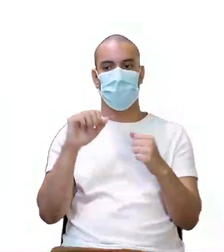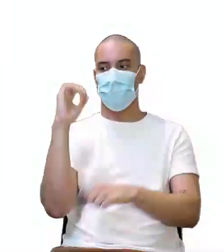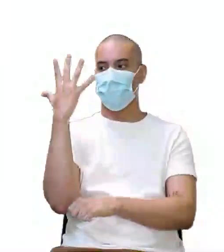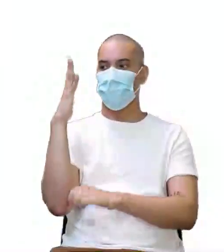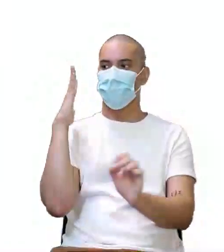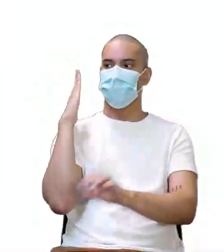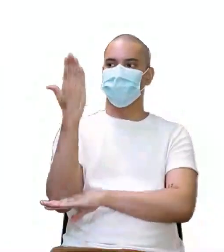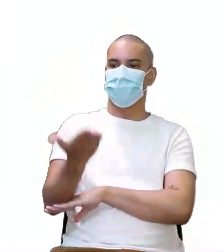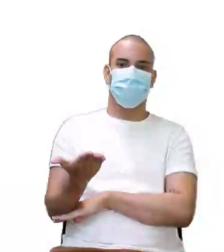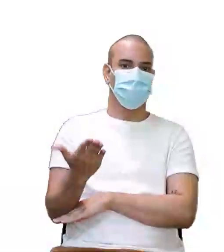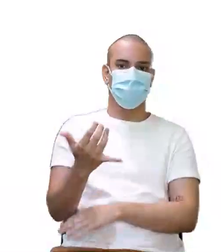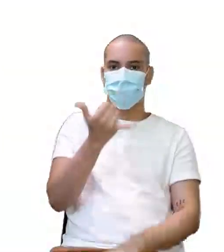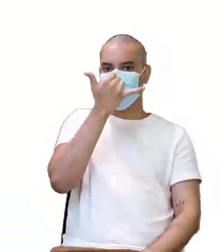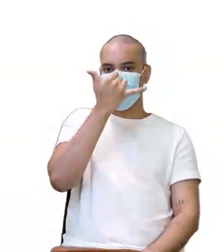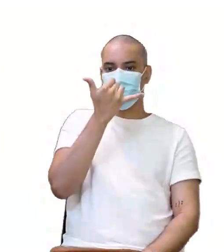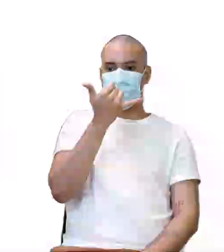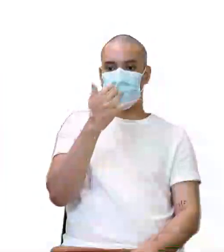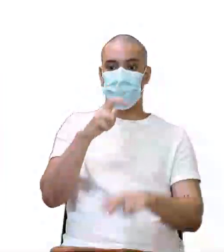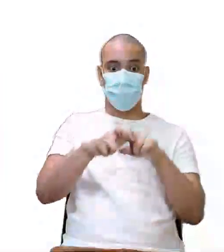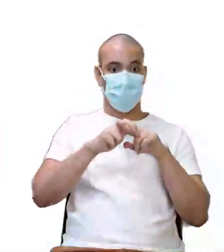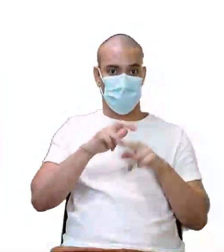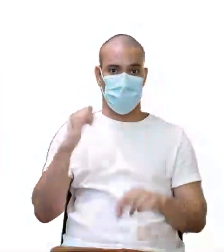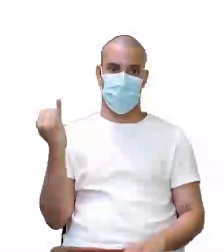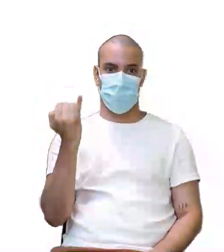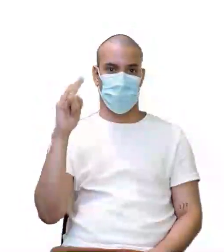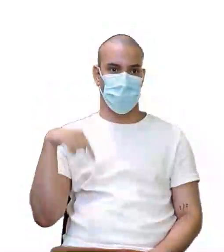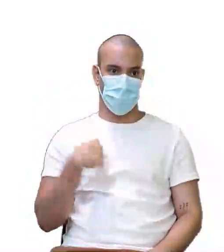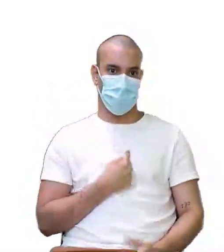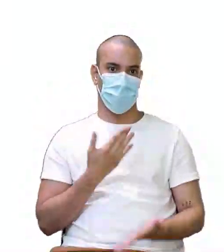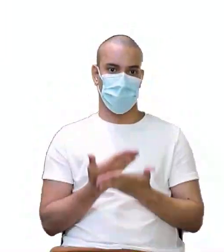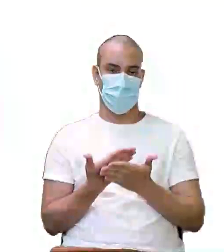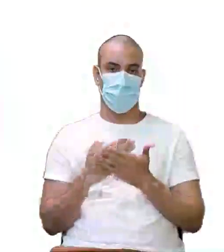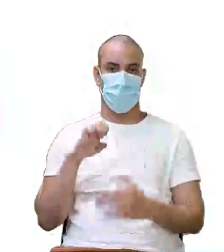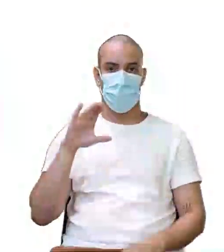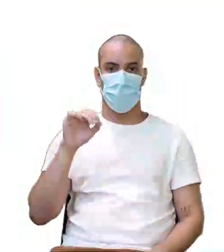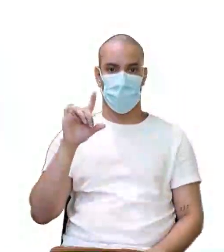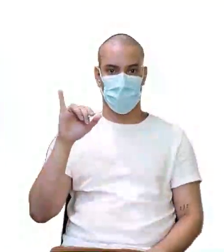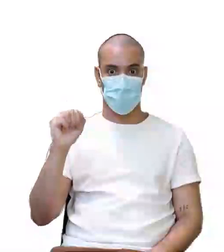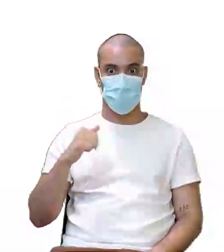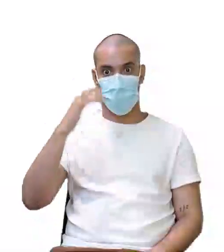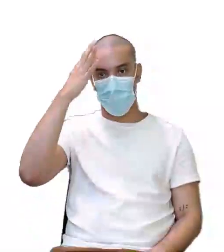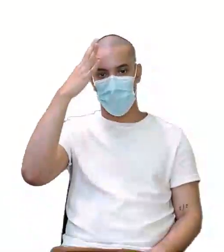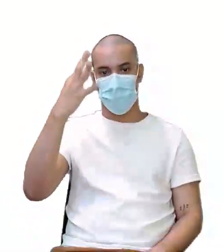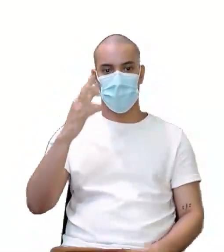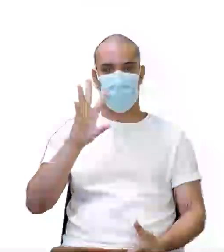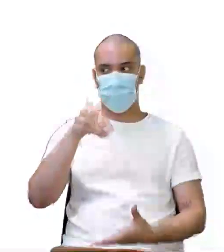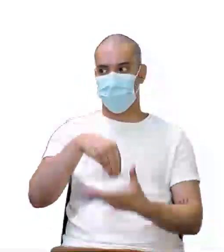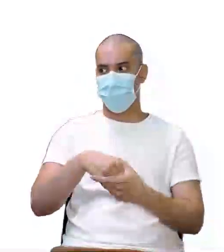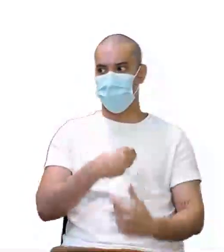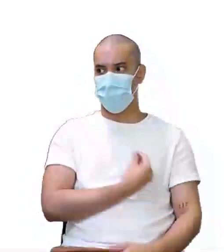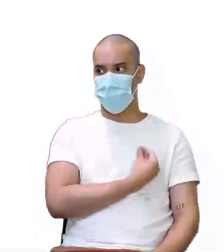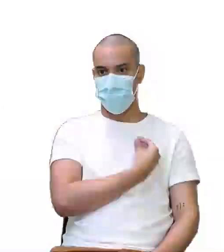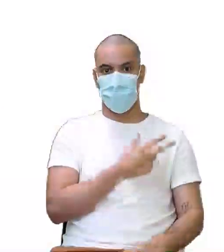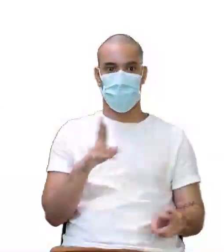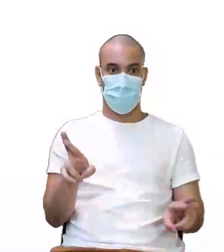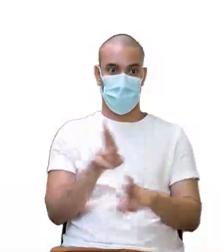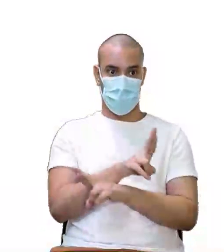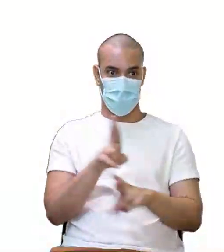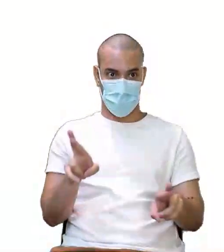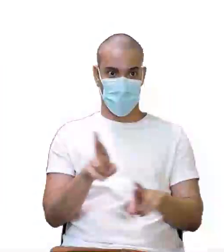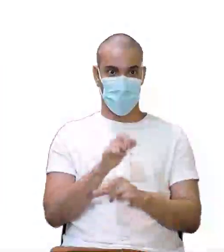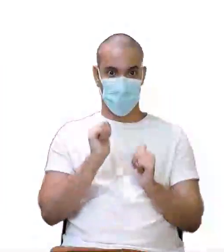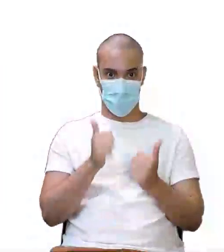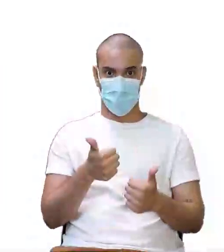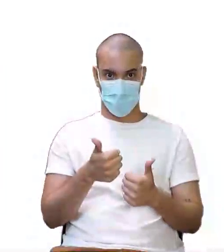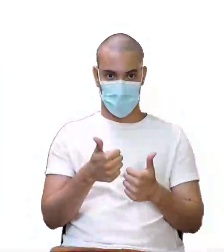isso é importante a gente estudar a ecologia, para a gente compreender os organismos que vivem nela, né? E se relacionam com o meio,